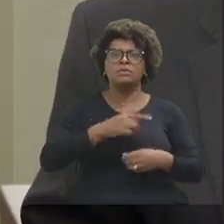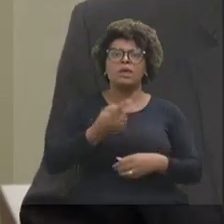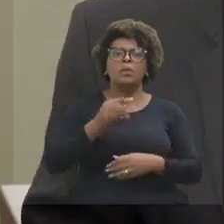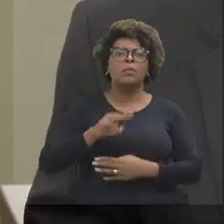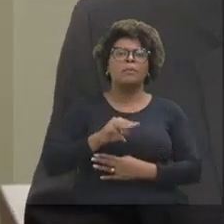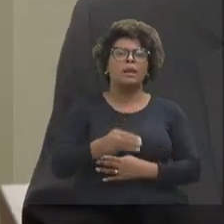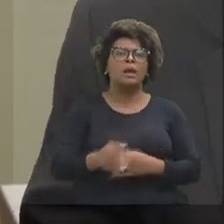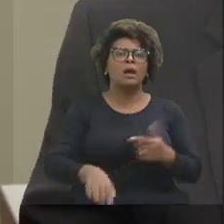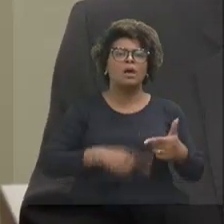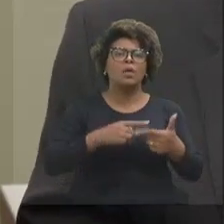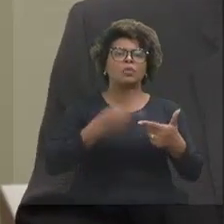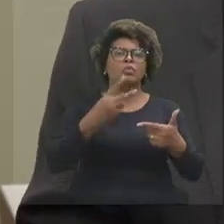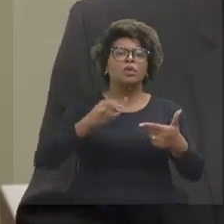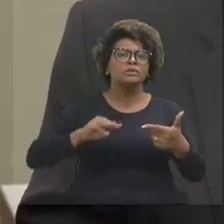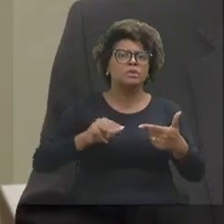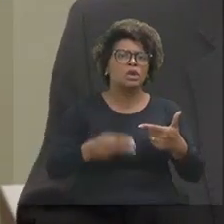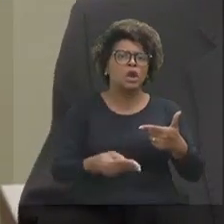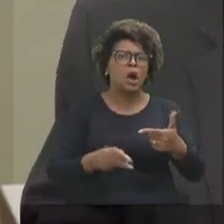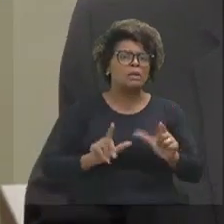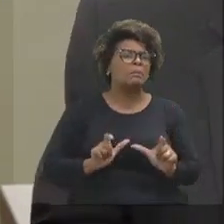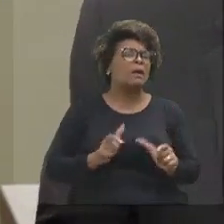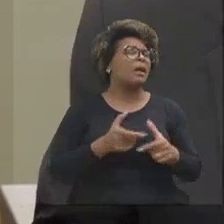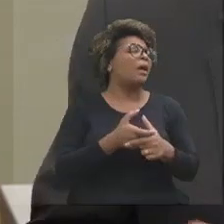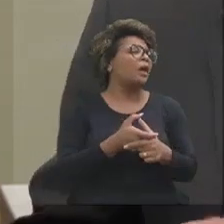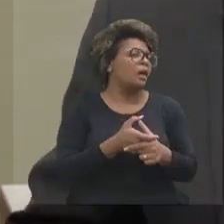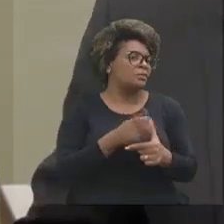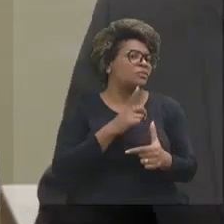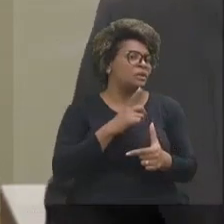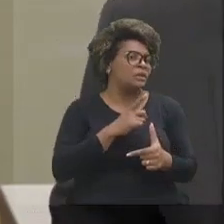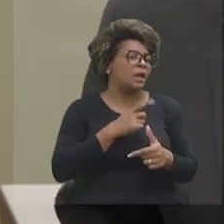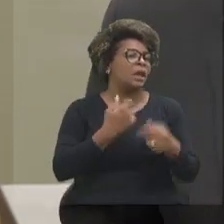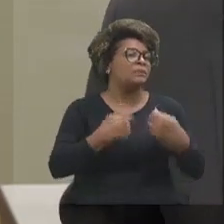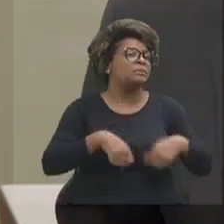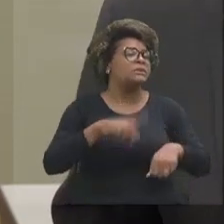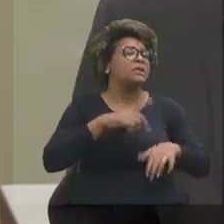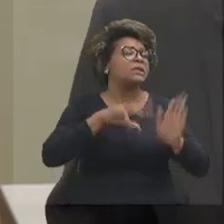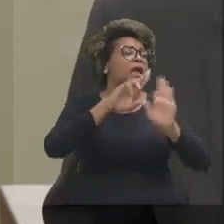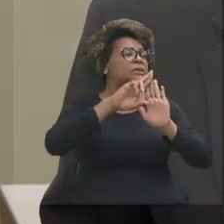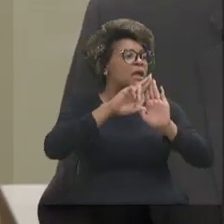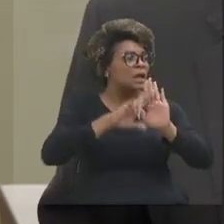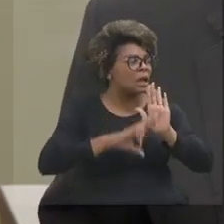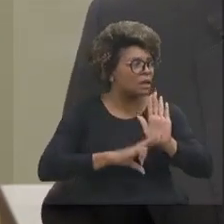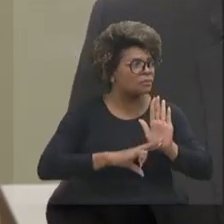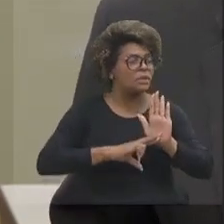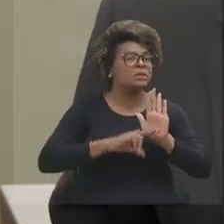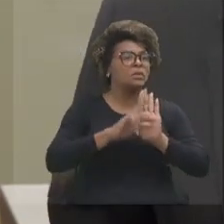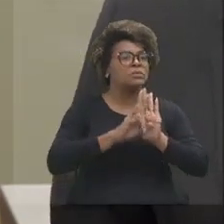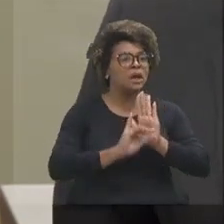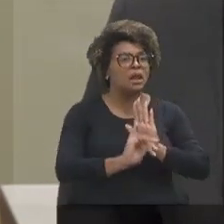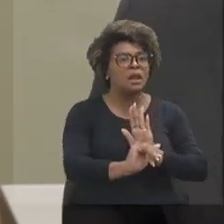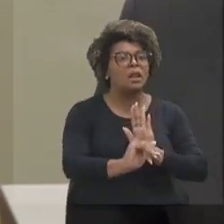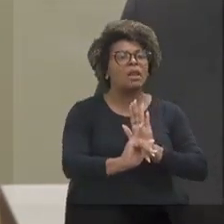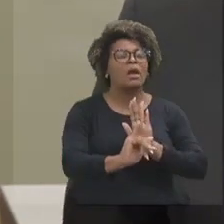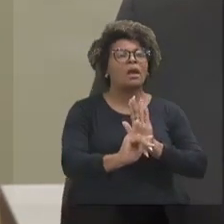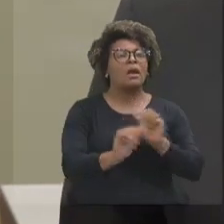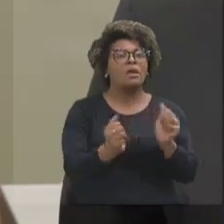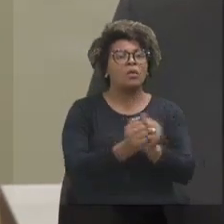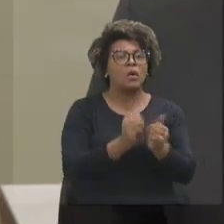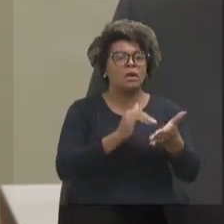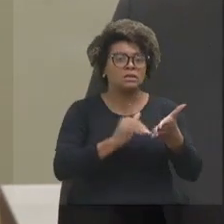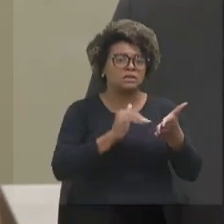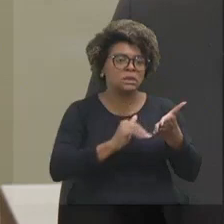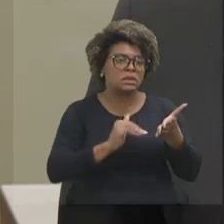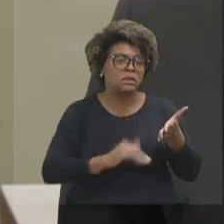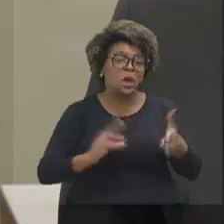dois milhões municípios pequenos que tem lá e nós estamos precisando a regulamentação dessa lei pela secretaria